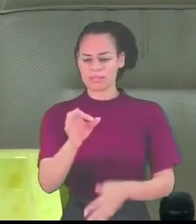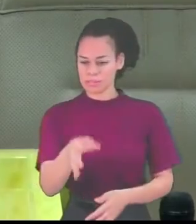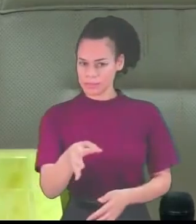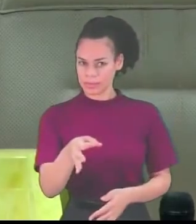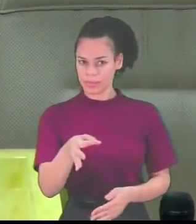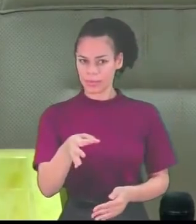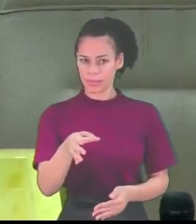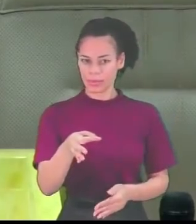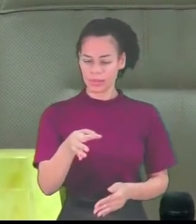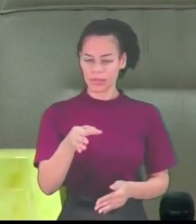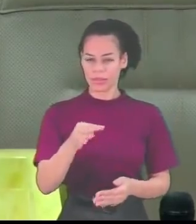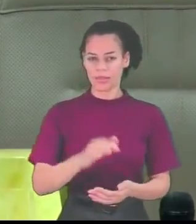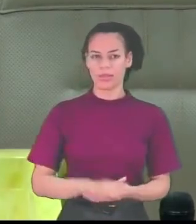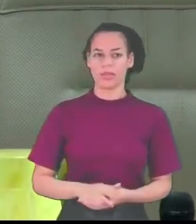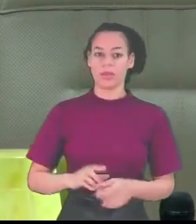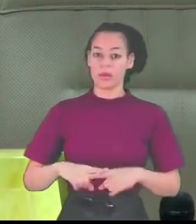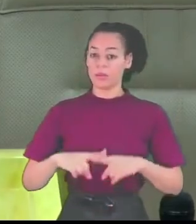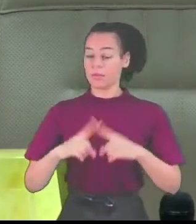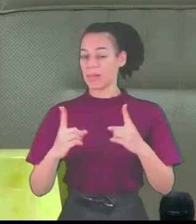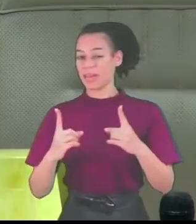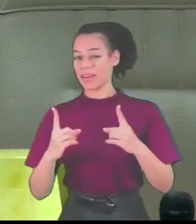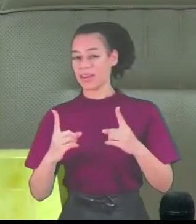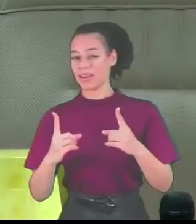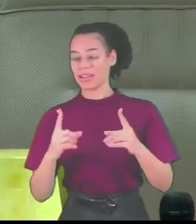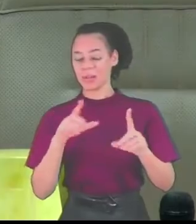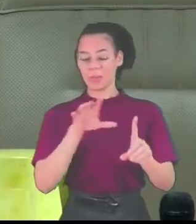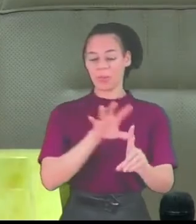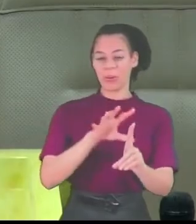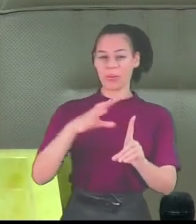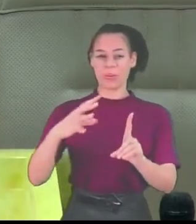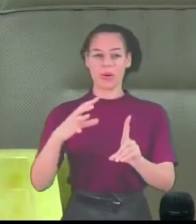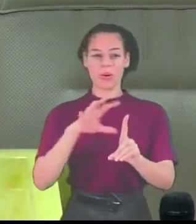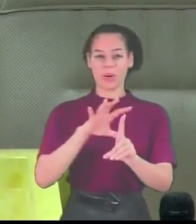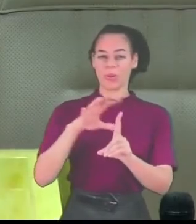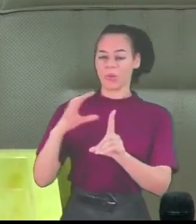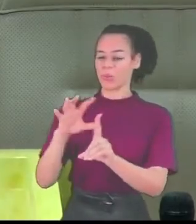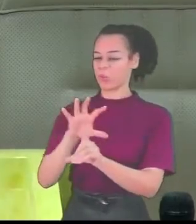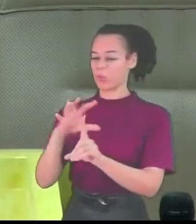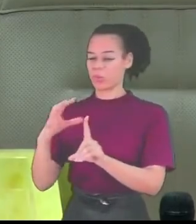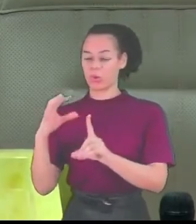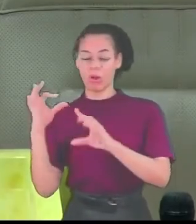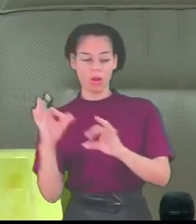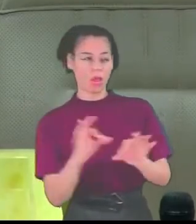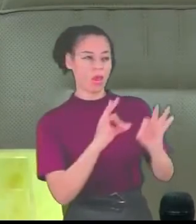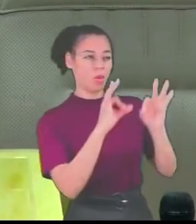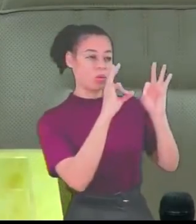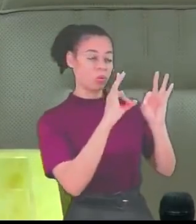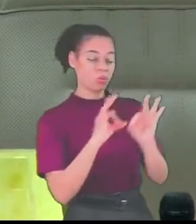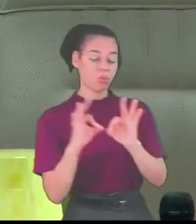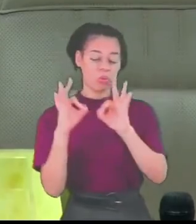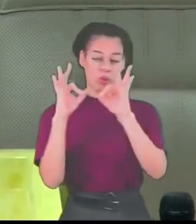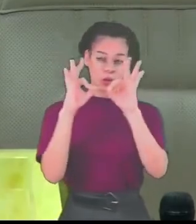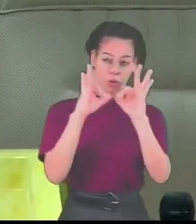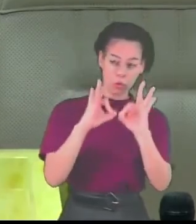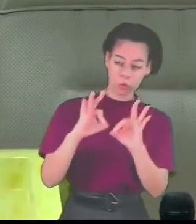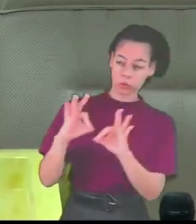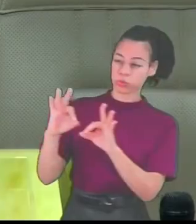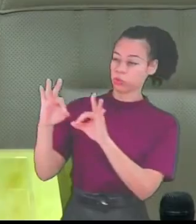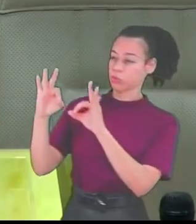a outras coisas que vão lhe distrair e ele olhando para aquilo que ele extrai